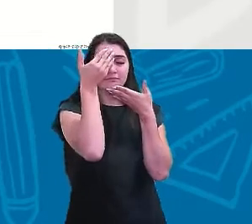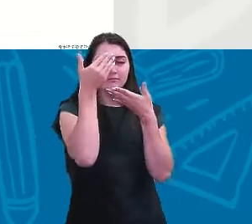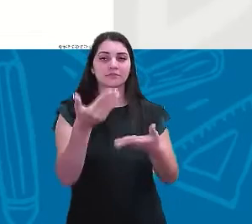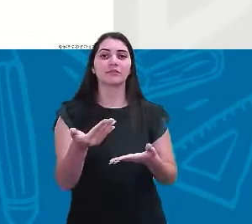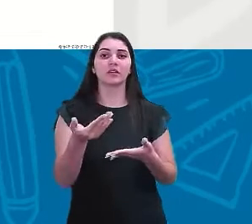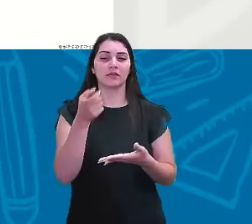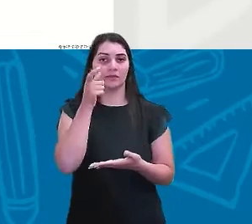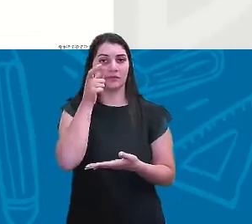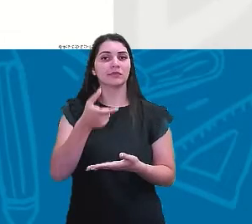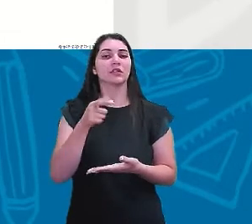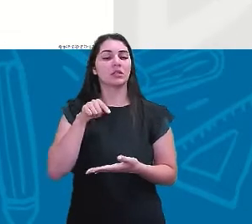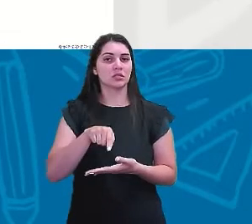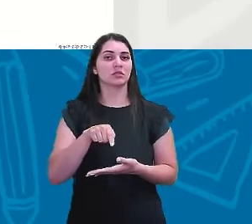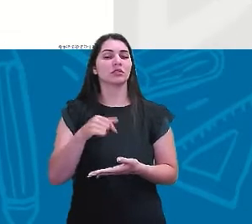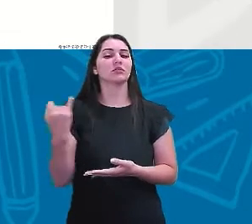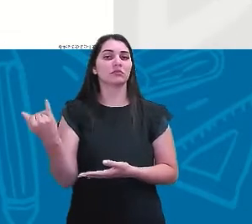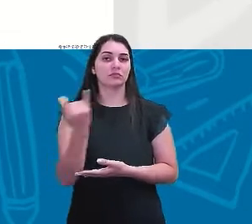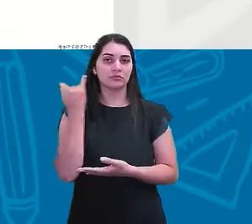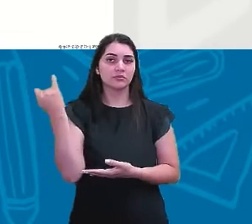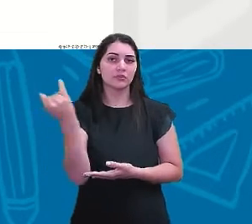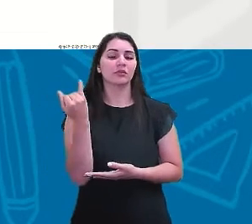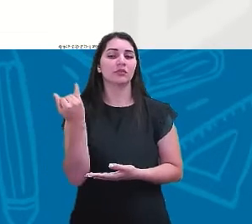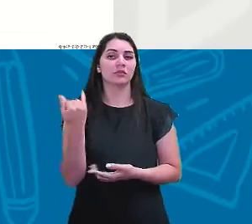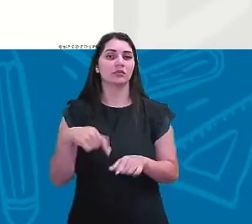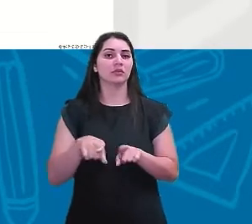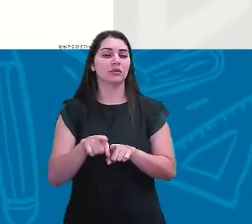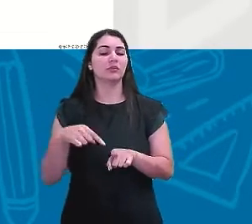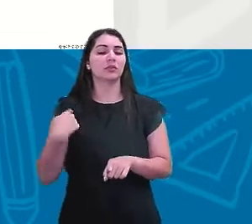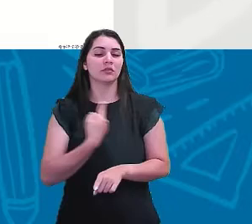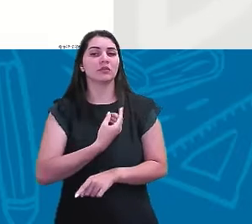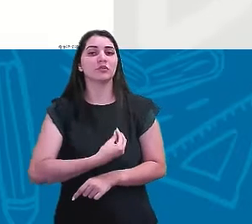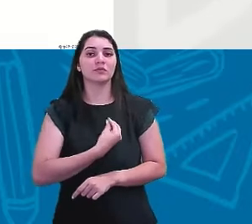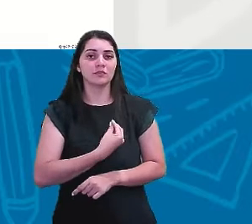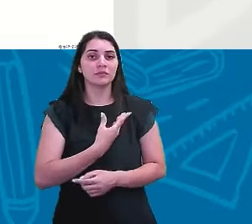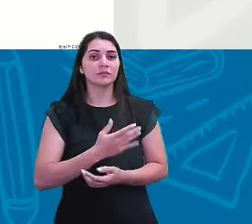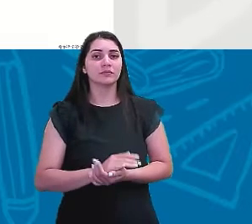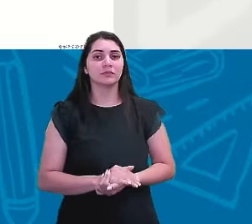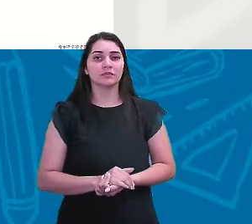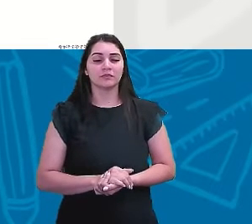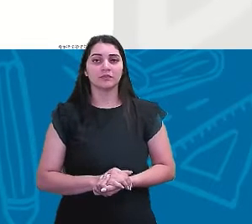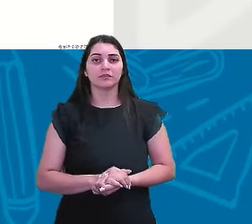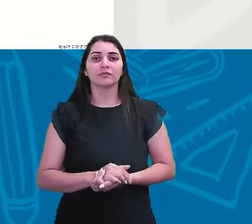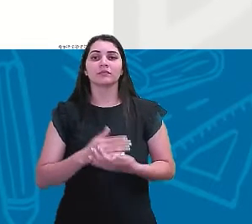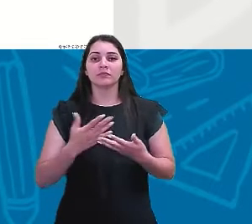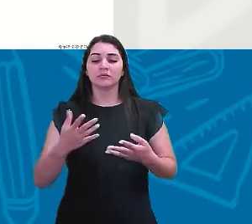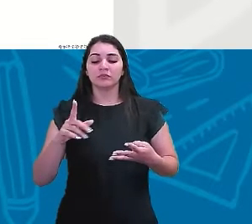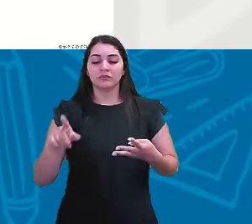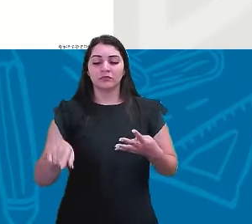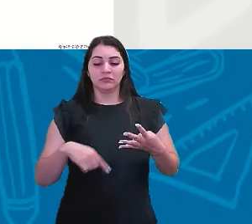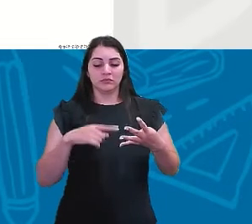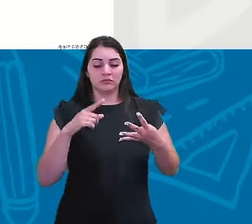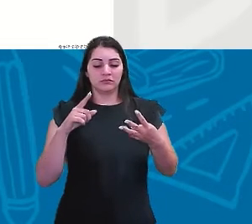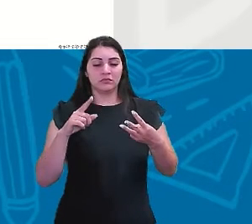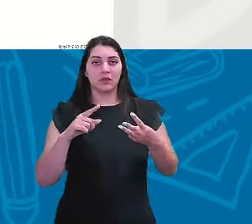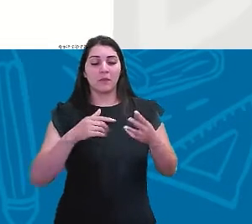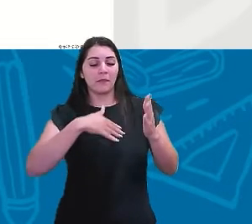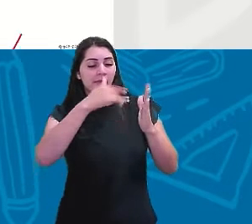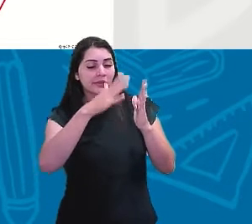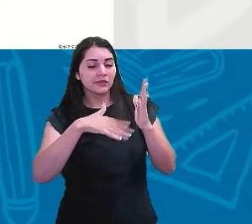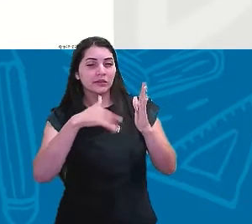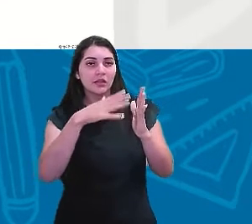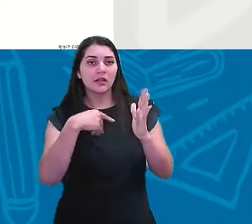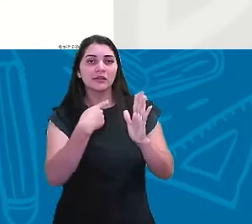É interessante isso e é importantíssimo na nossa vida. Aí, do quadro, dos meninos pintando um